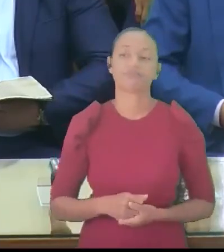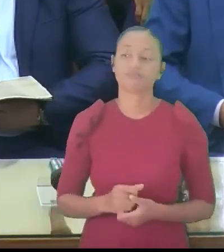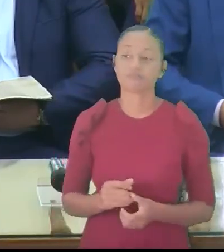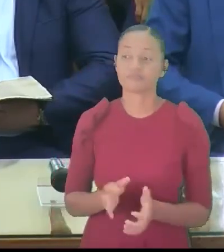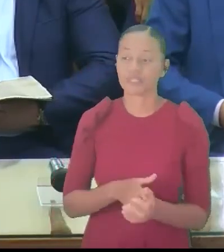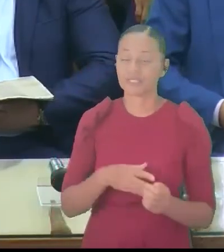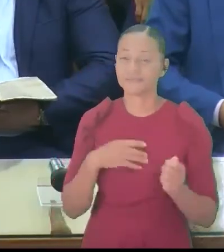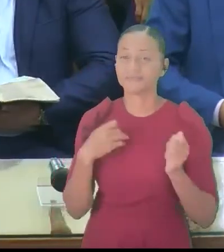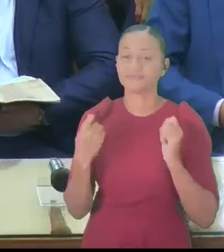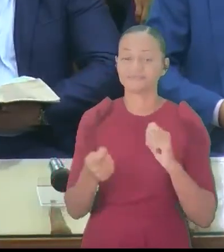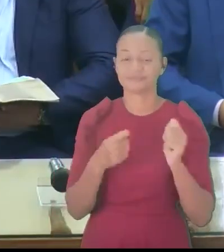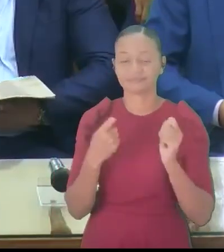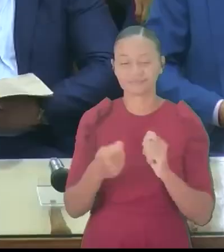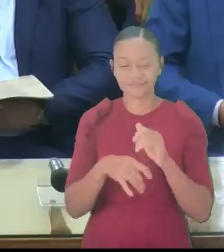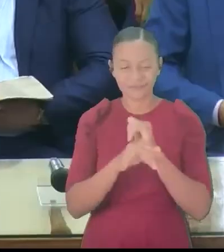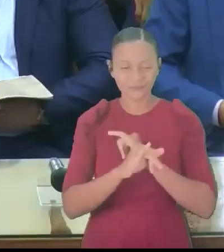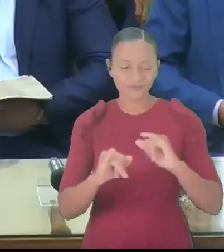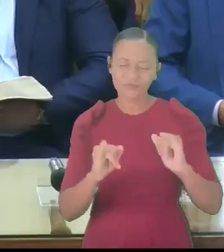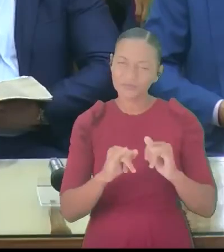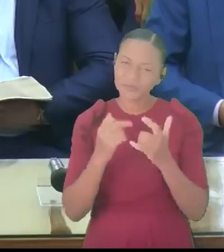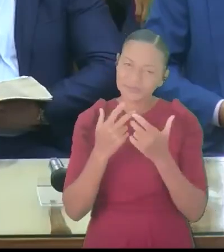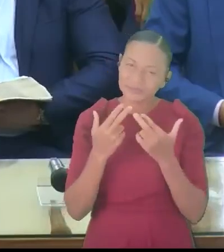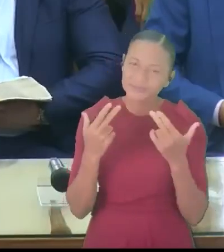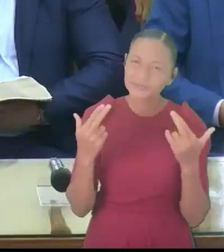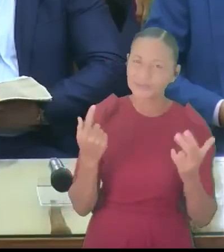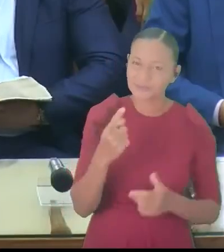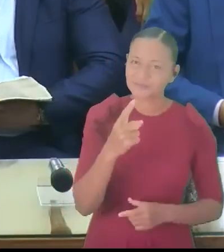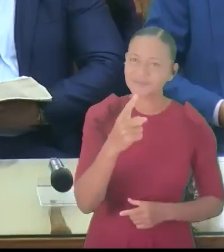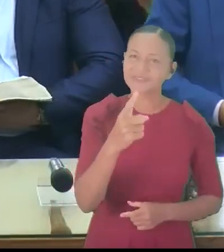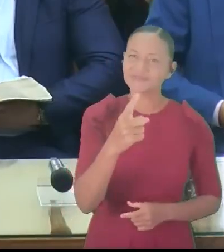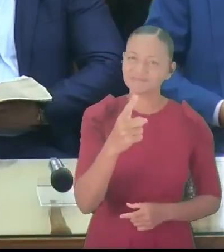Aleluia. Mas eu tenho uma notícia boa para dar a vocês.